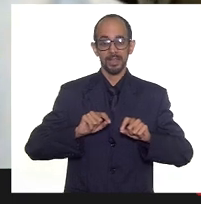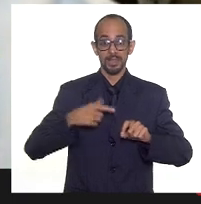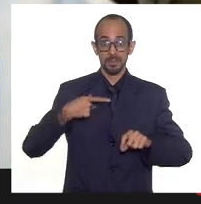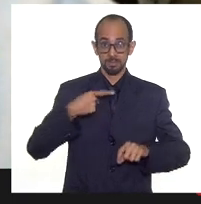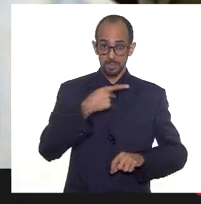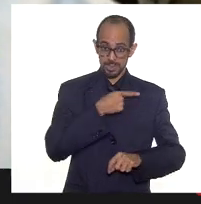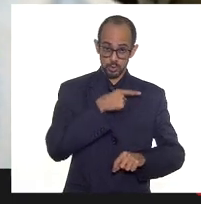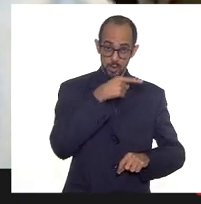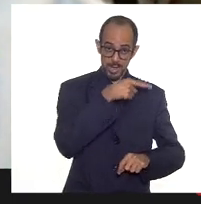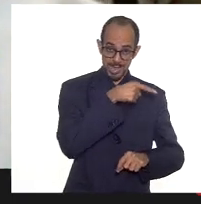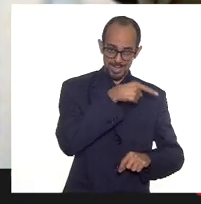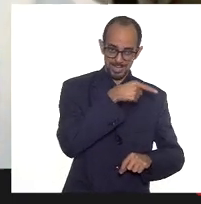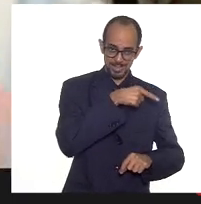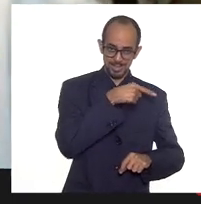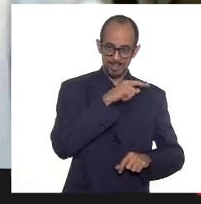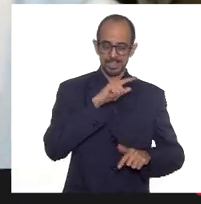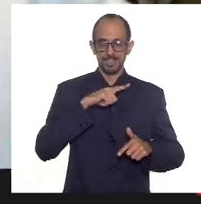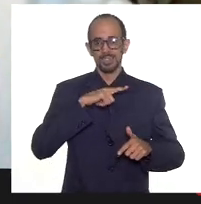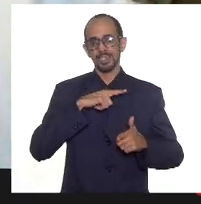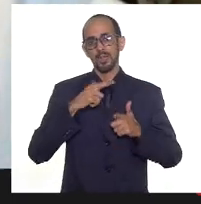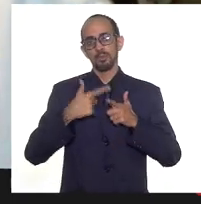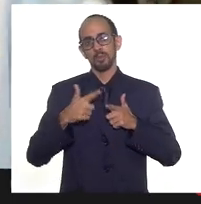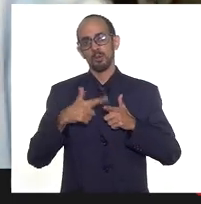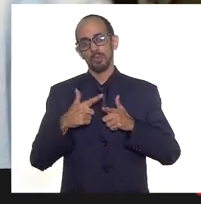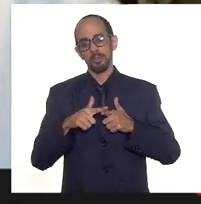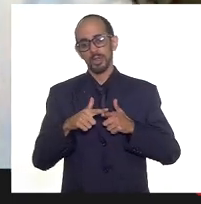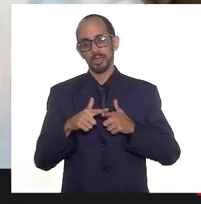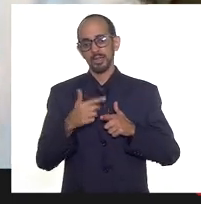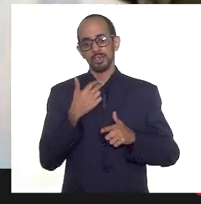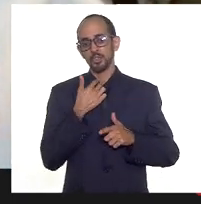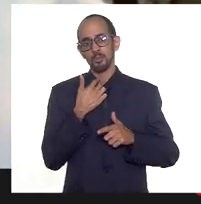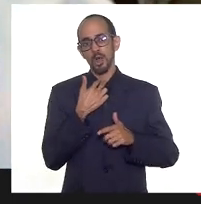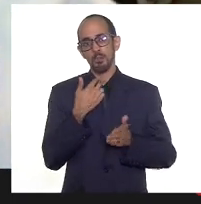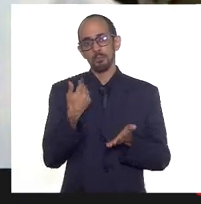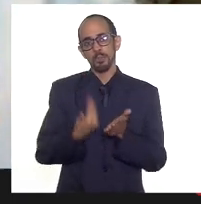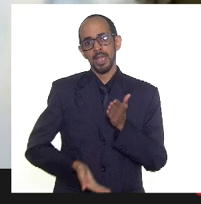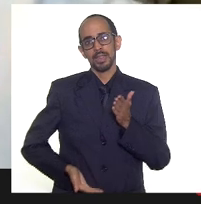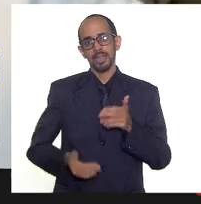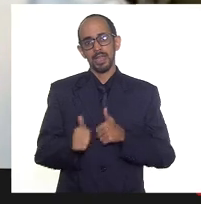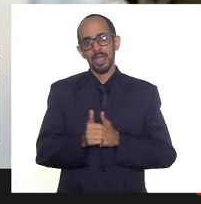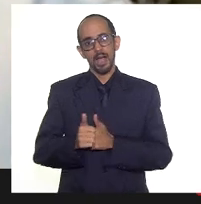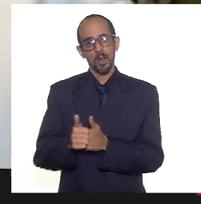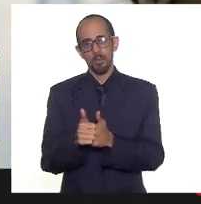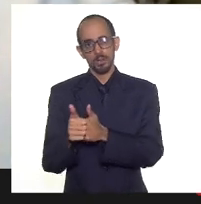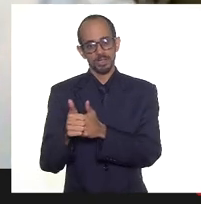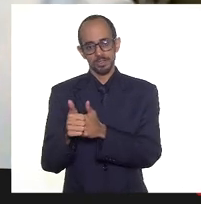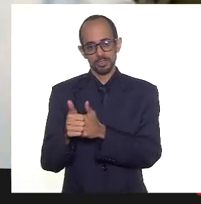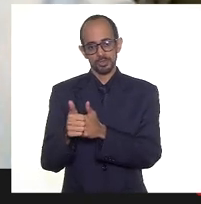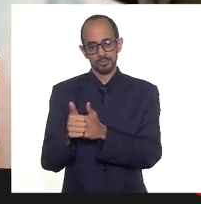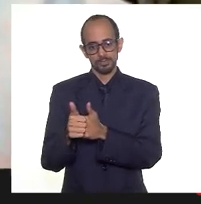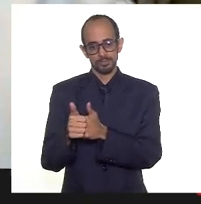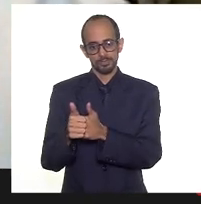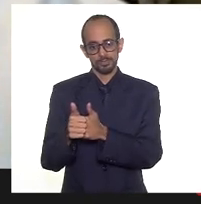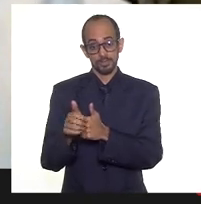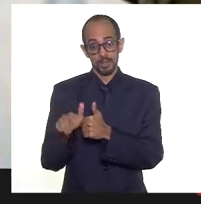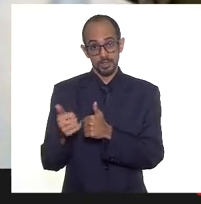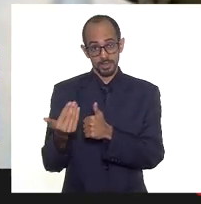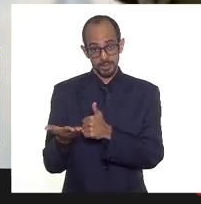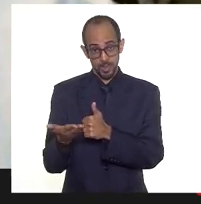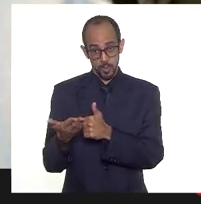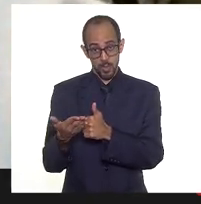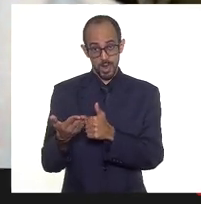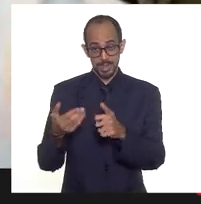pastor ele tem um problema, ele não pode perder rebanho. Porque tudo começou o ataque aos terreiros de Umbanda e